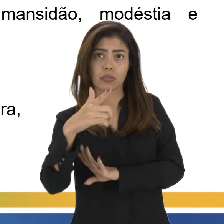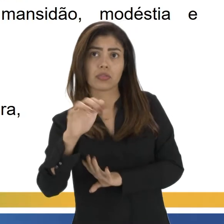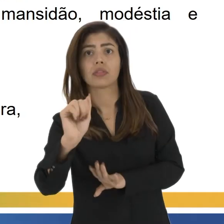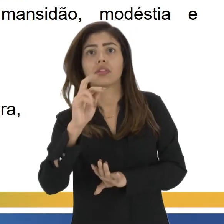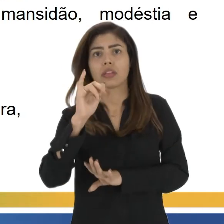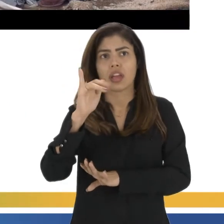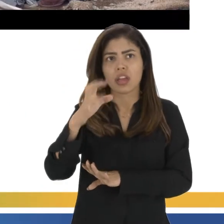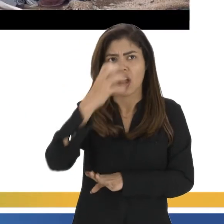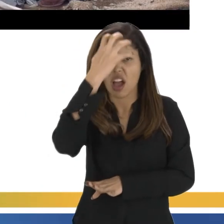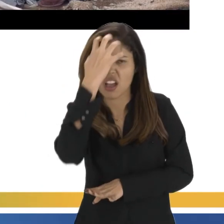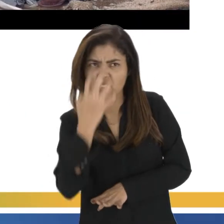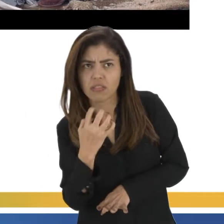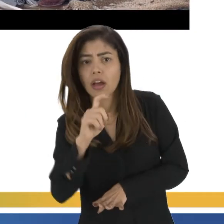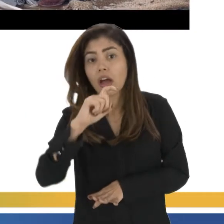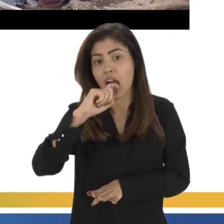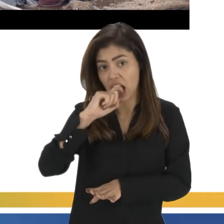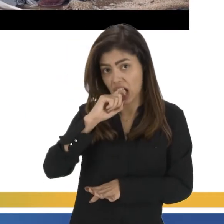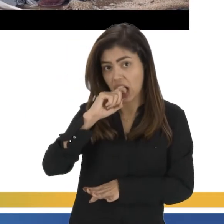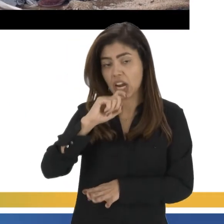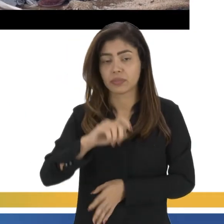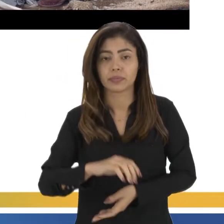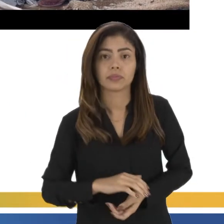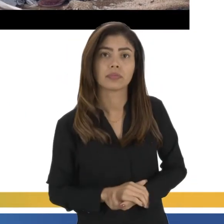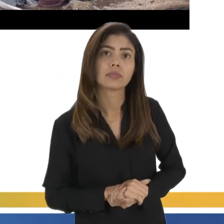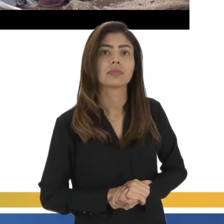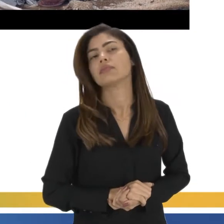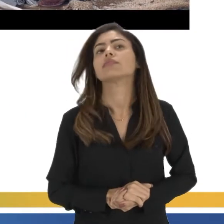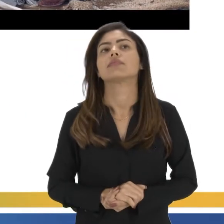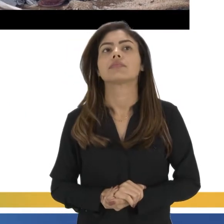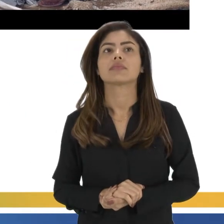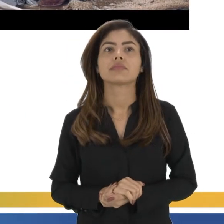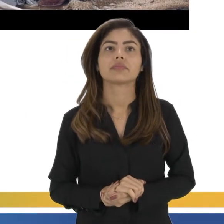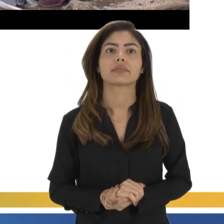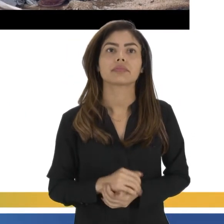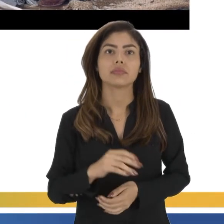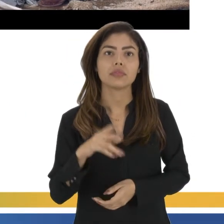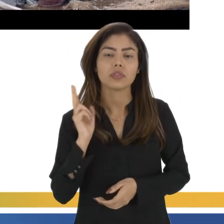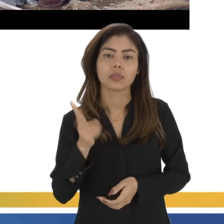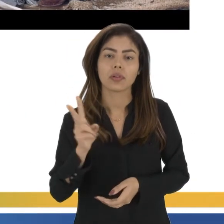soberba e a inveja. Dando sequência,